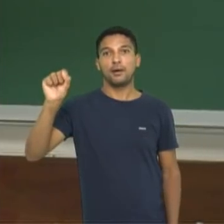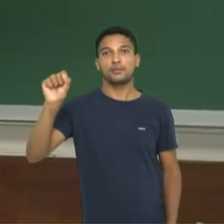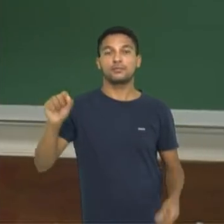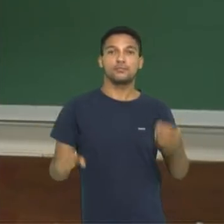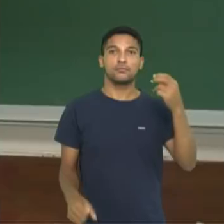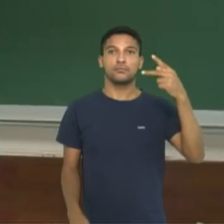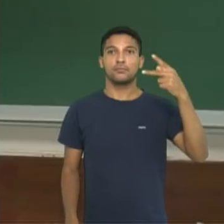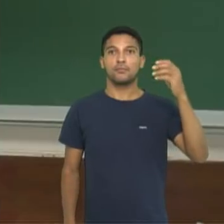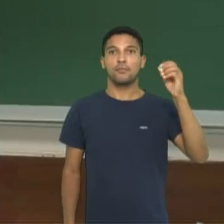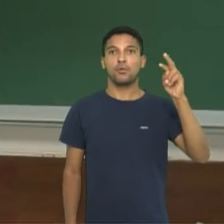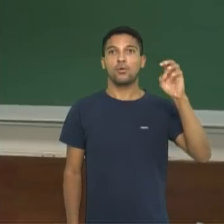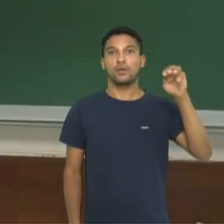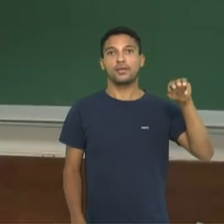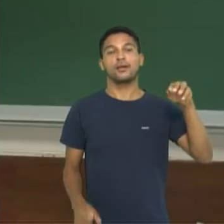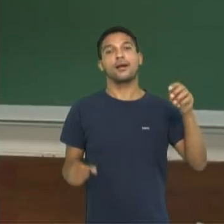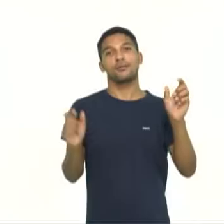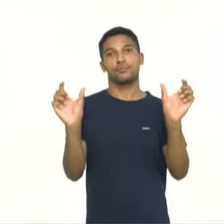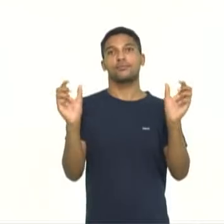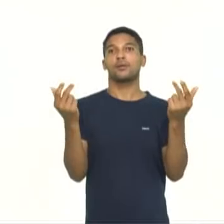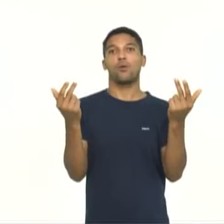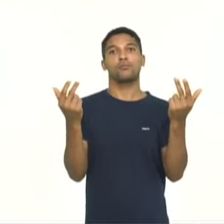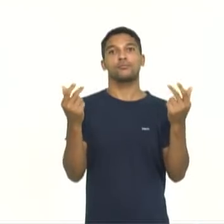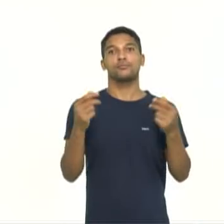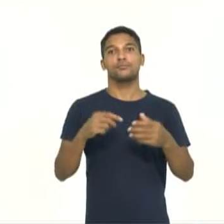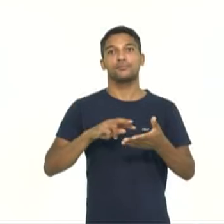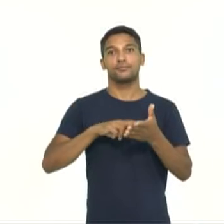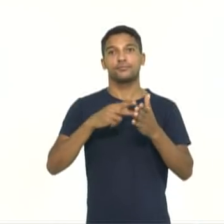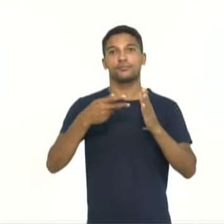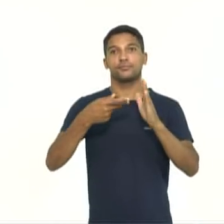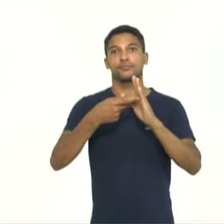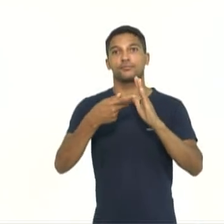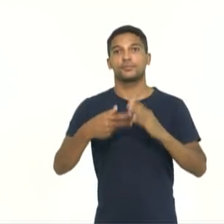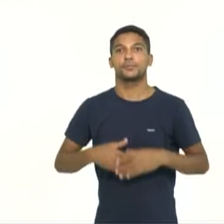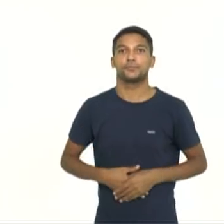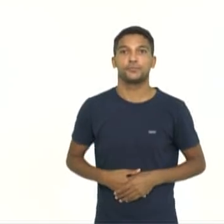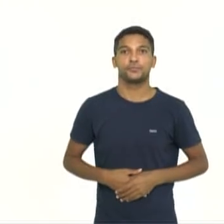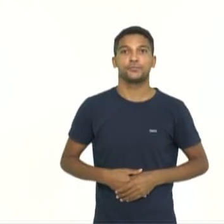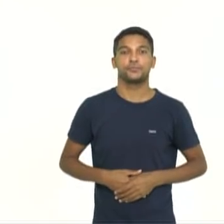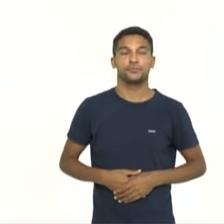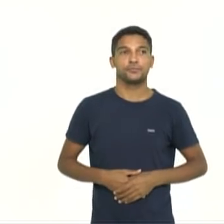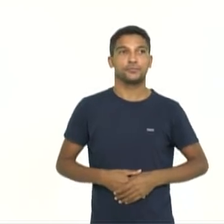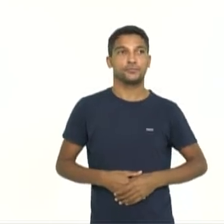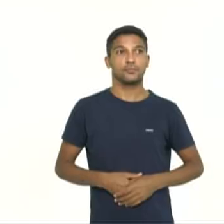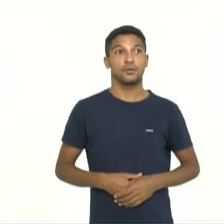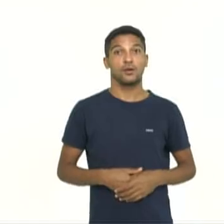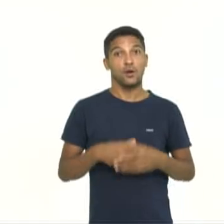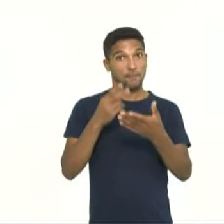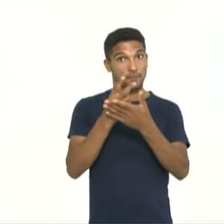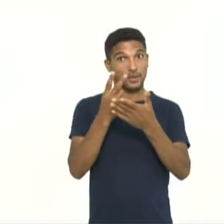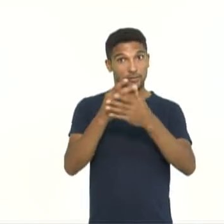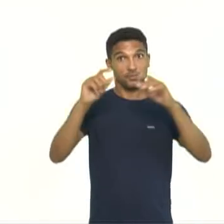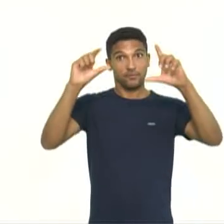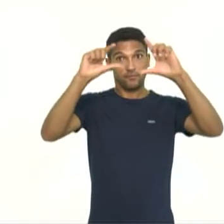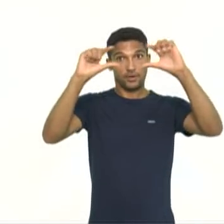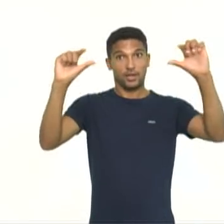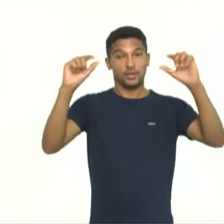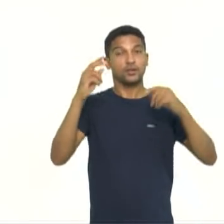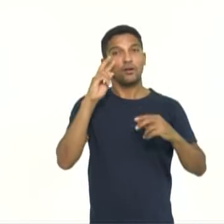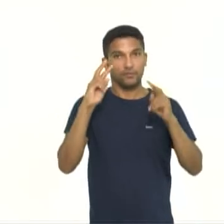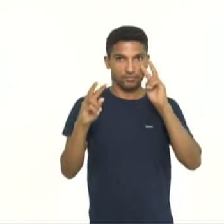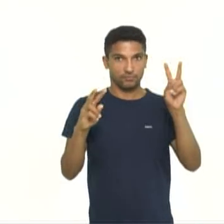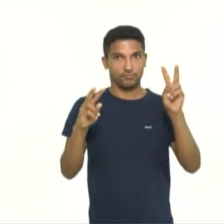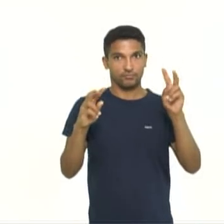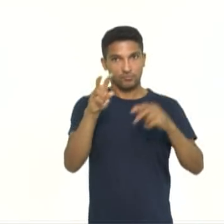sinônima de mas. Né? Observem aqui agora, nessa mesma frase, é possível afirmar que, alternativa